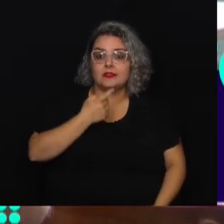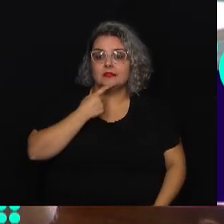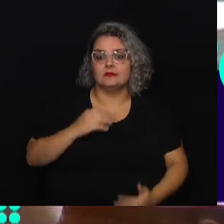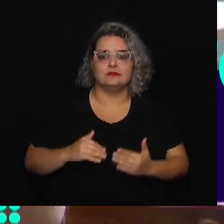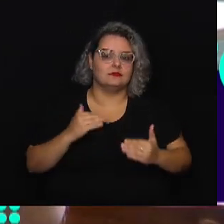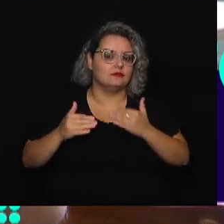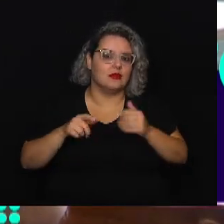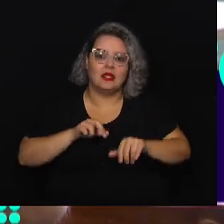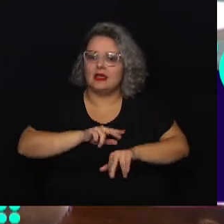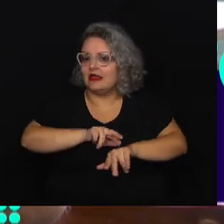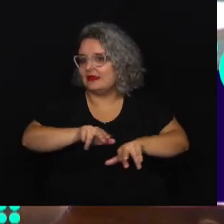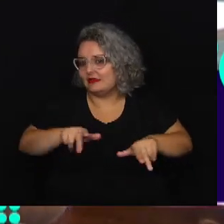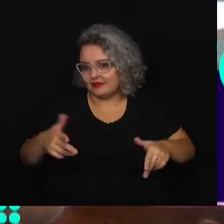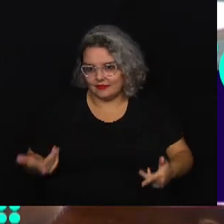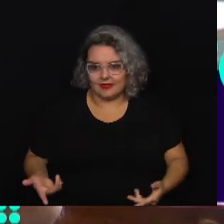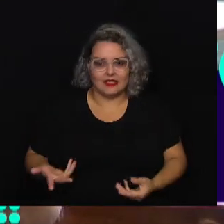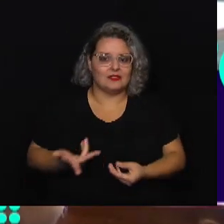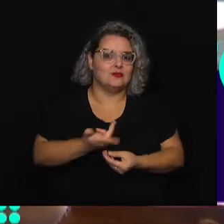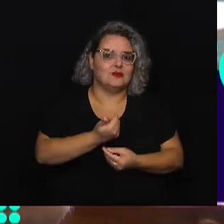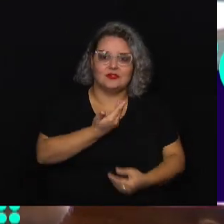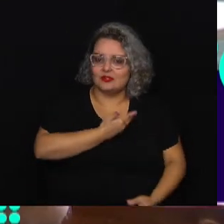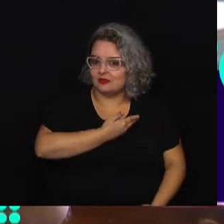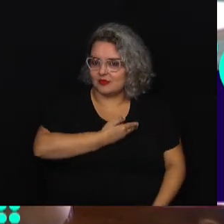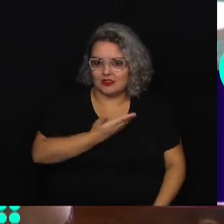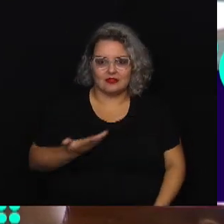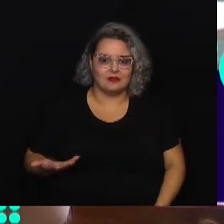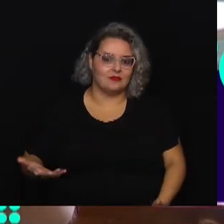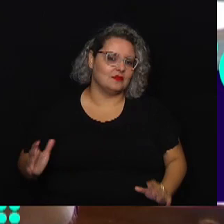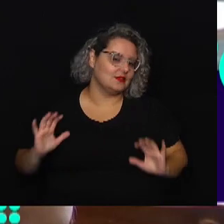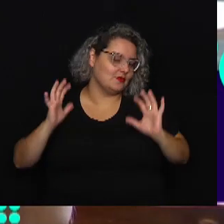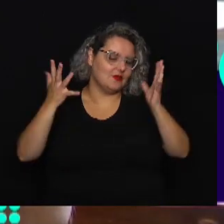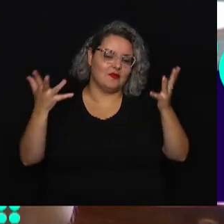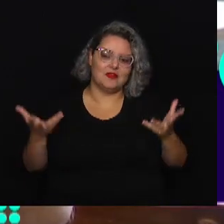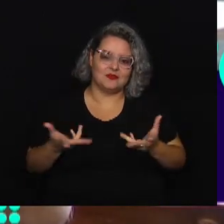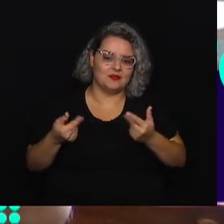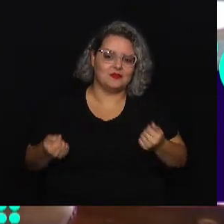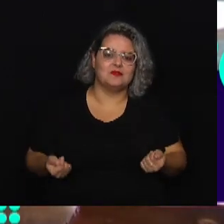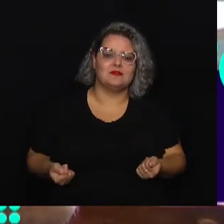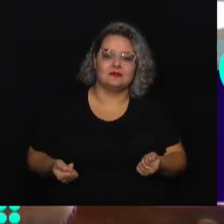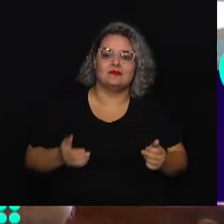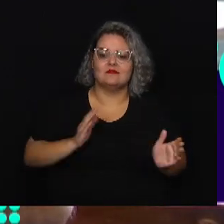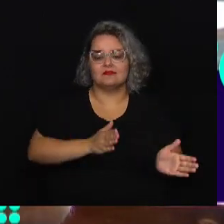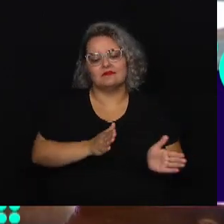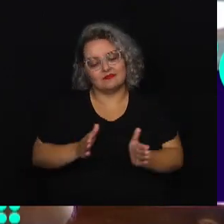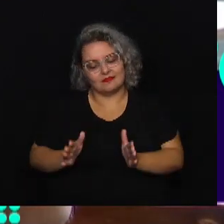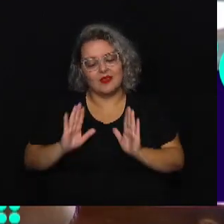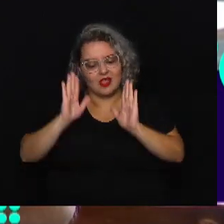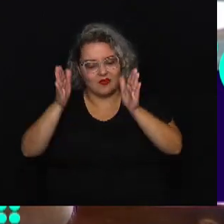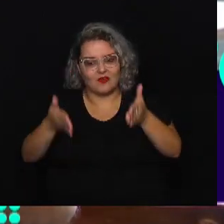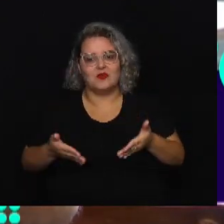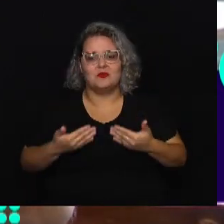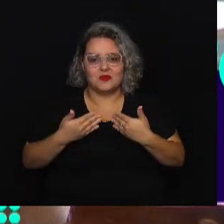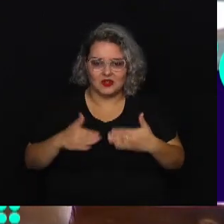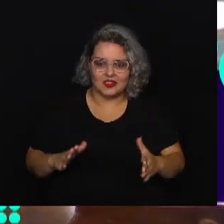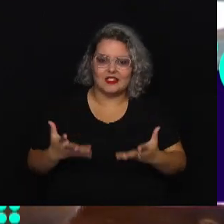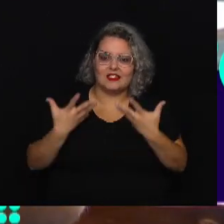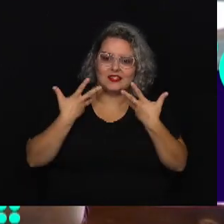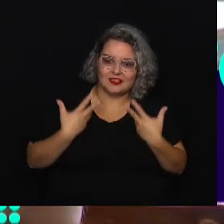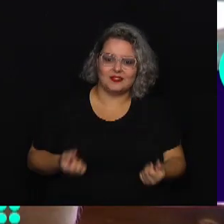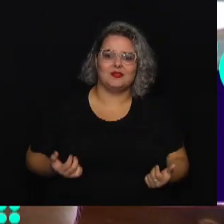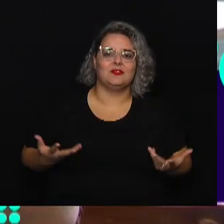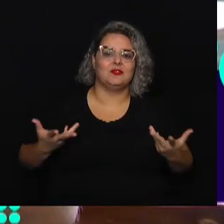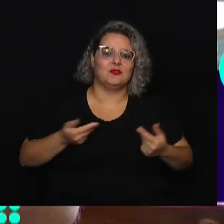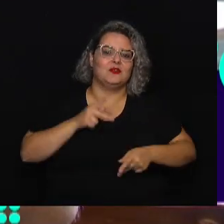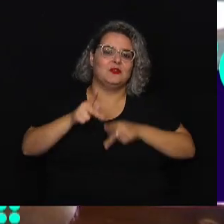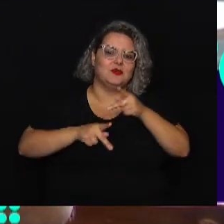com vários artistas e amigos, que vai ser uma festa incrível, com um repertório também muito dedicado para fazer essa abertura e receber todo o público